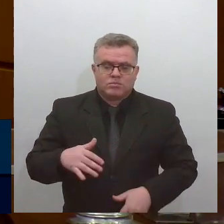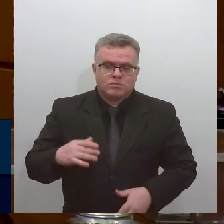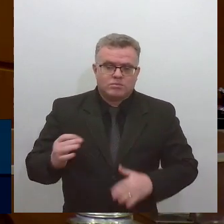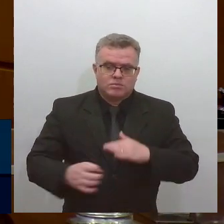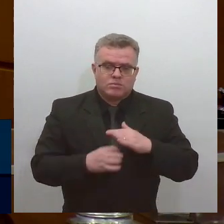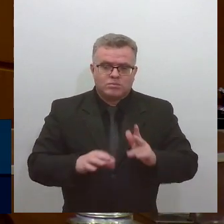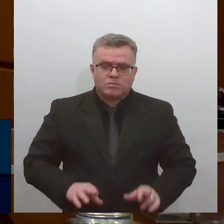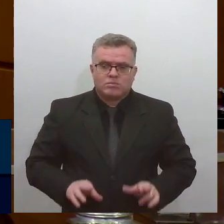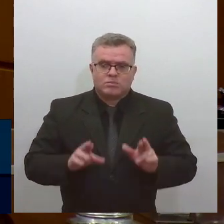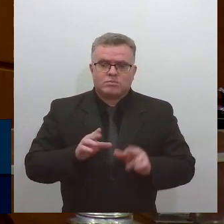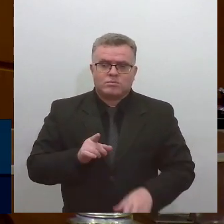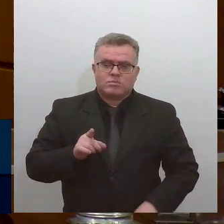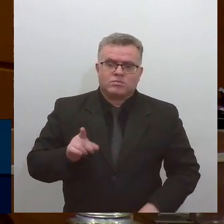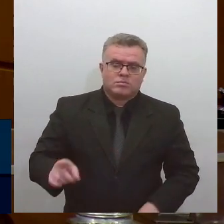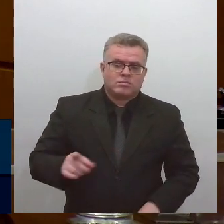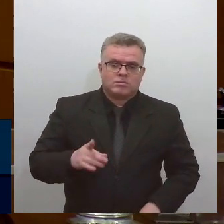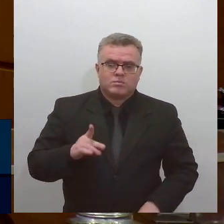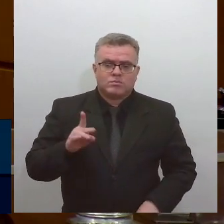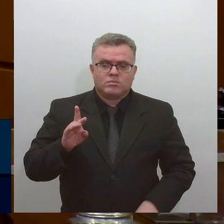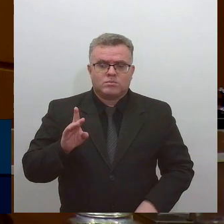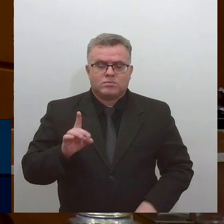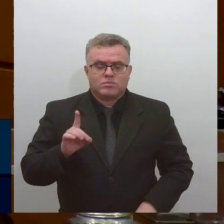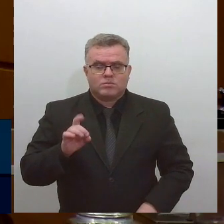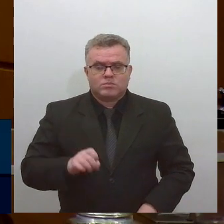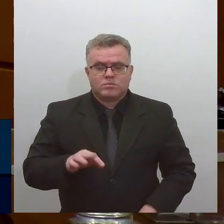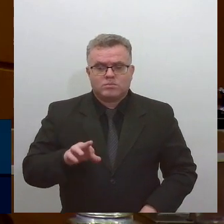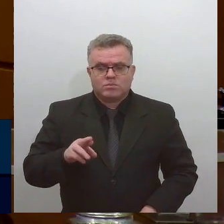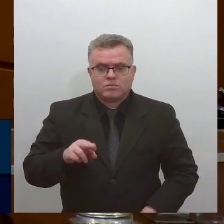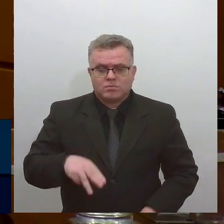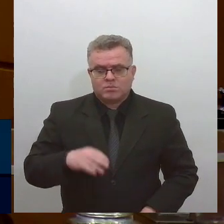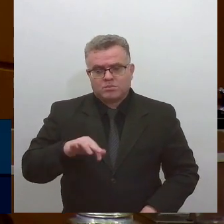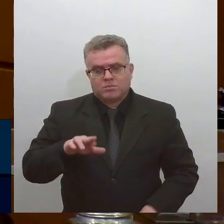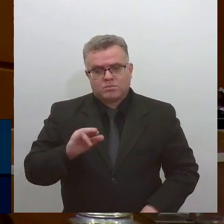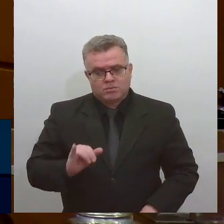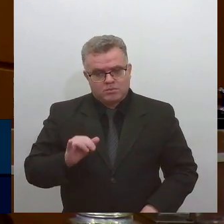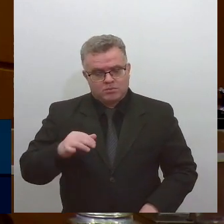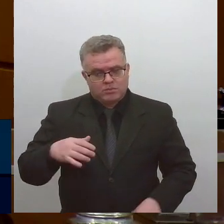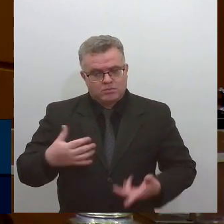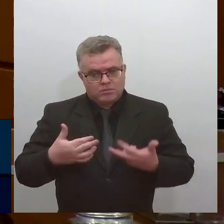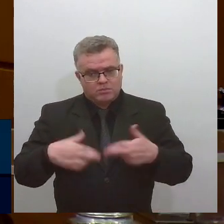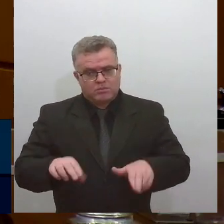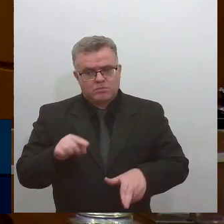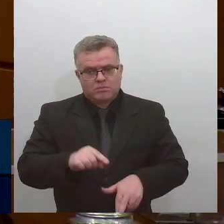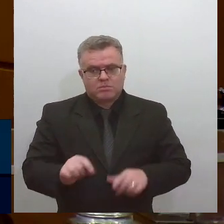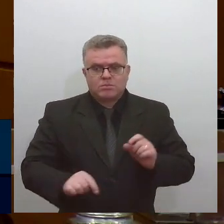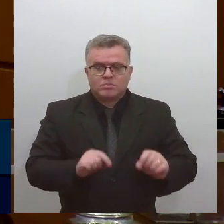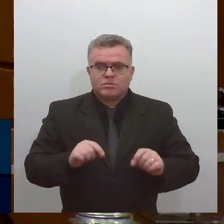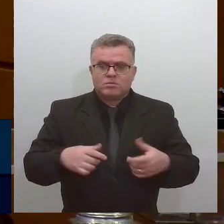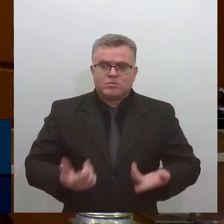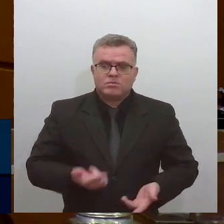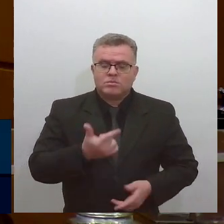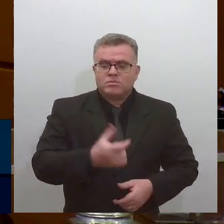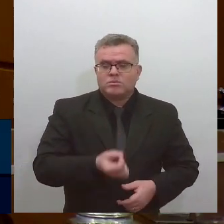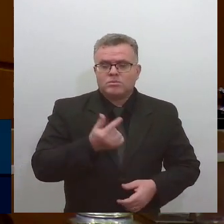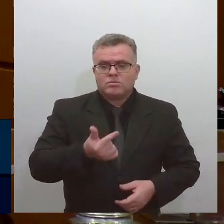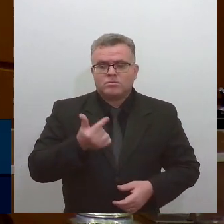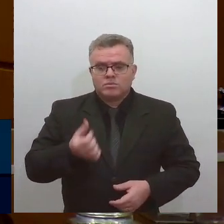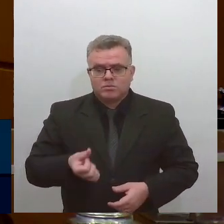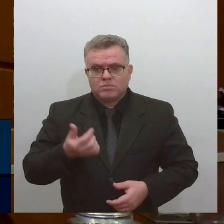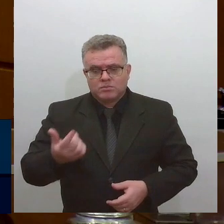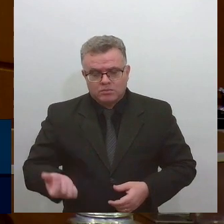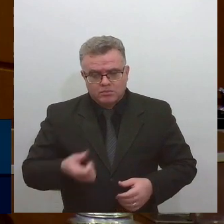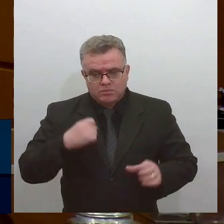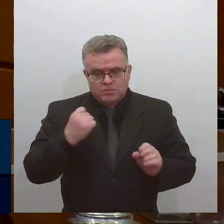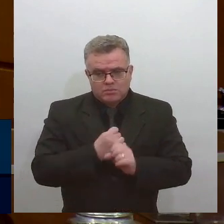semestre essas obras estejam iniciadas e em 2026 essa obra esteja concluída e ela